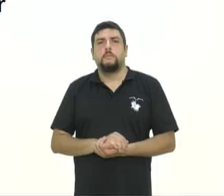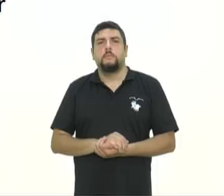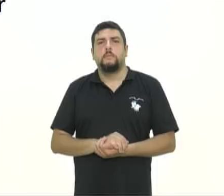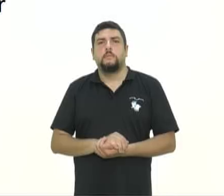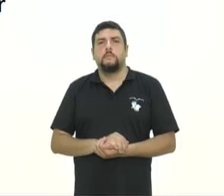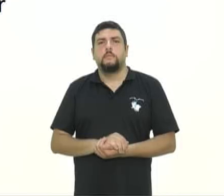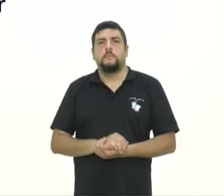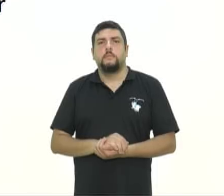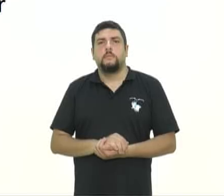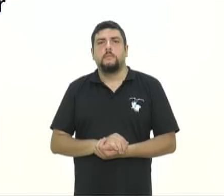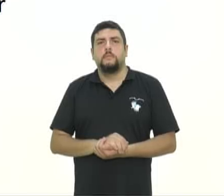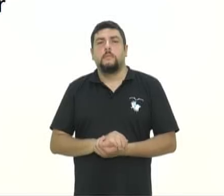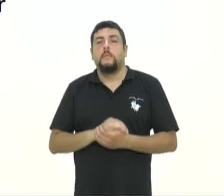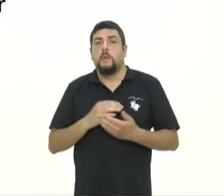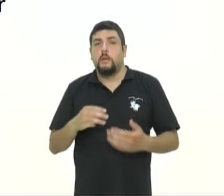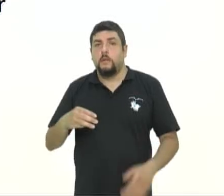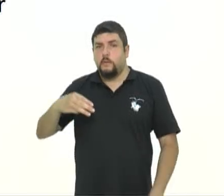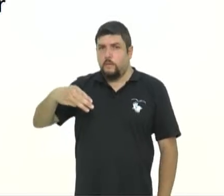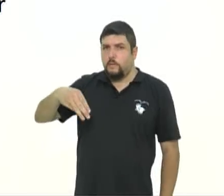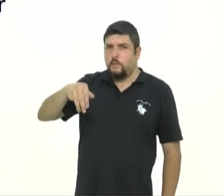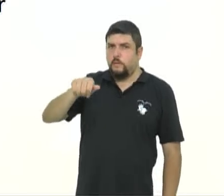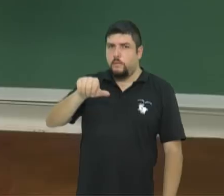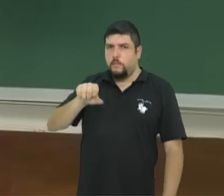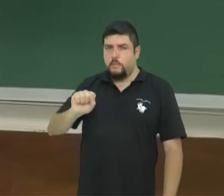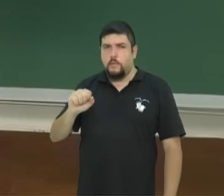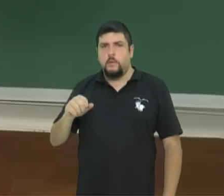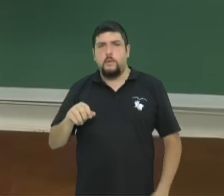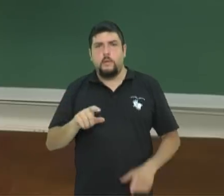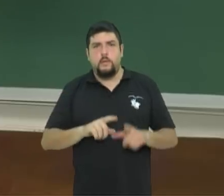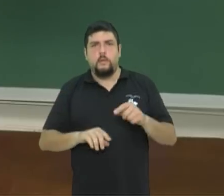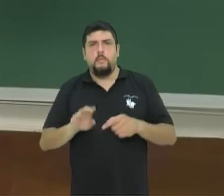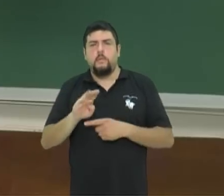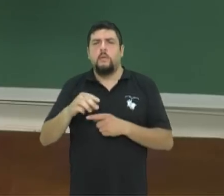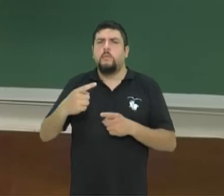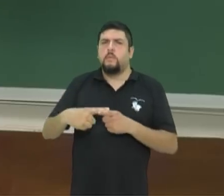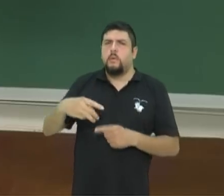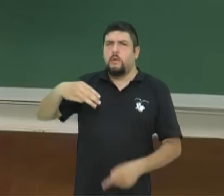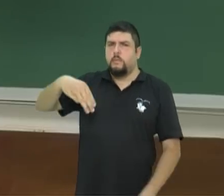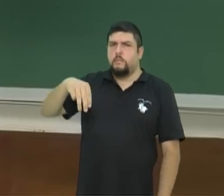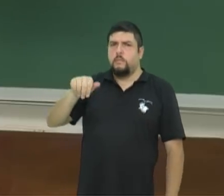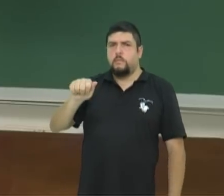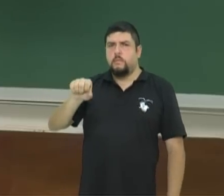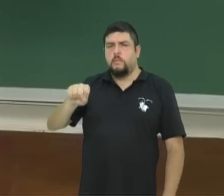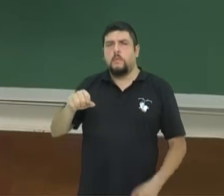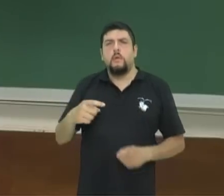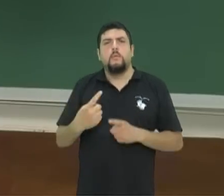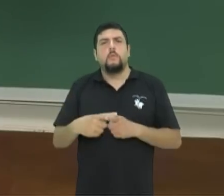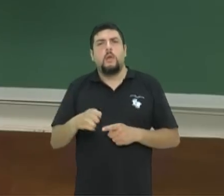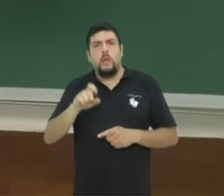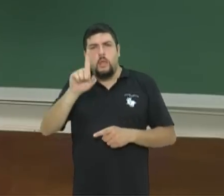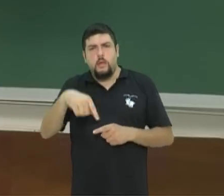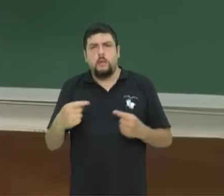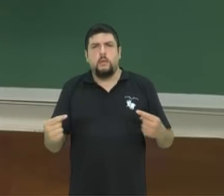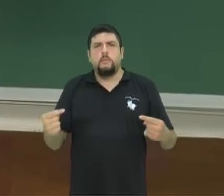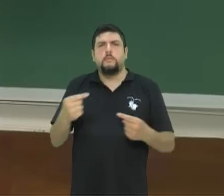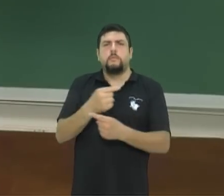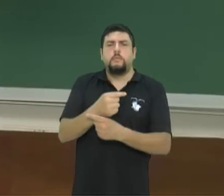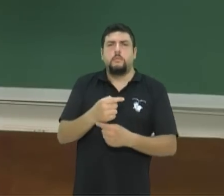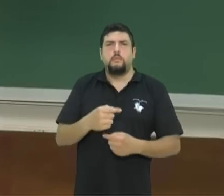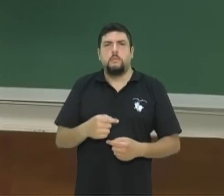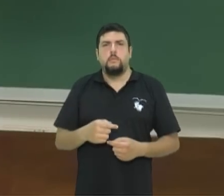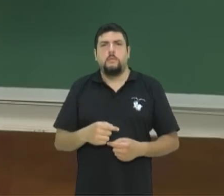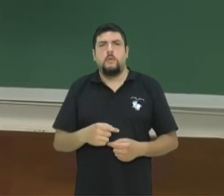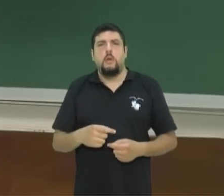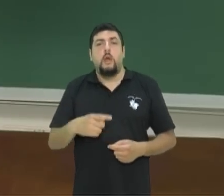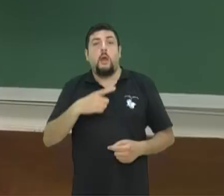abafou, né? Então, mas. Por que mas? M-A-S. Porque houve ali uma situação de adversidade,